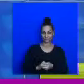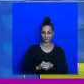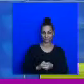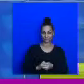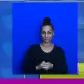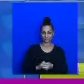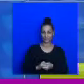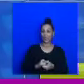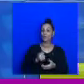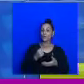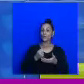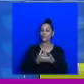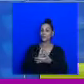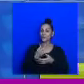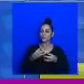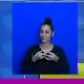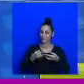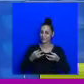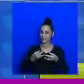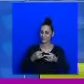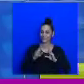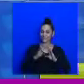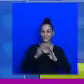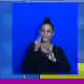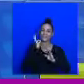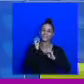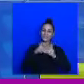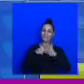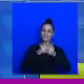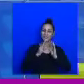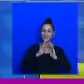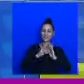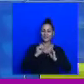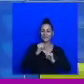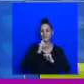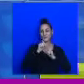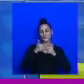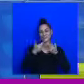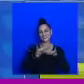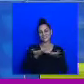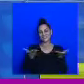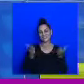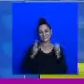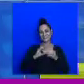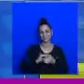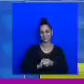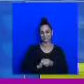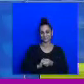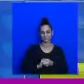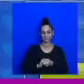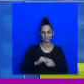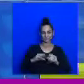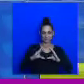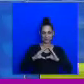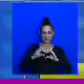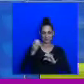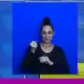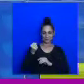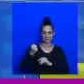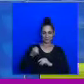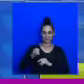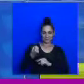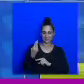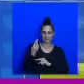17. Garanta o seu bilhete numa lotérica perto de você e boa sorte. Bola branca,